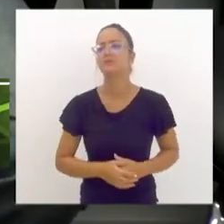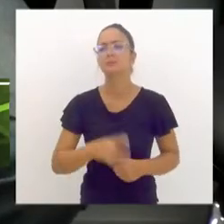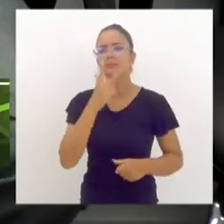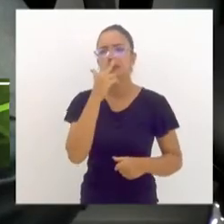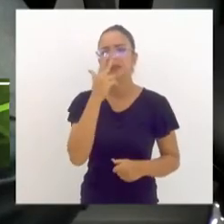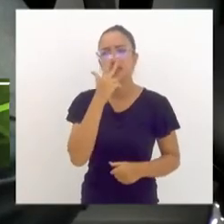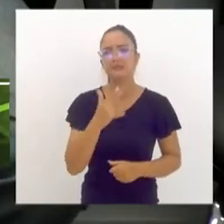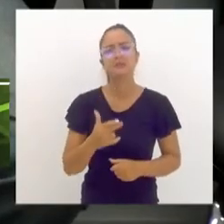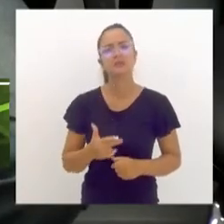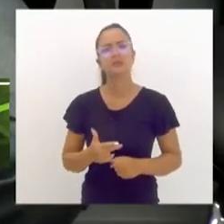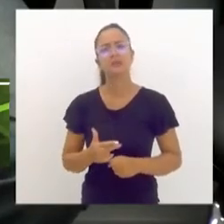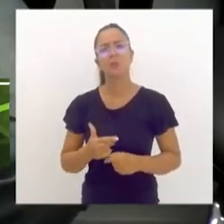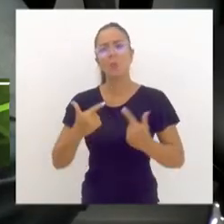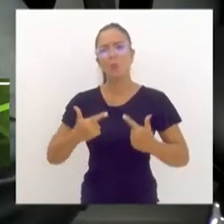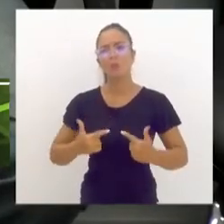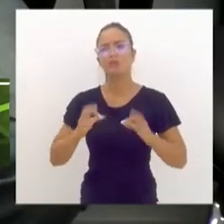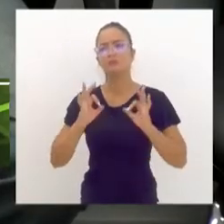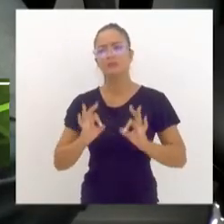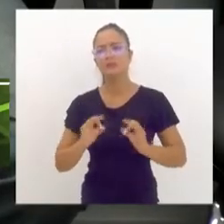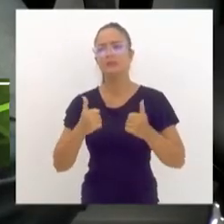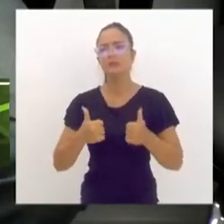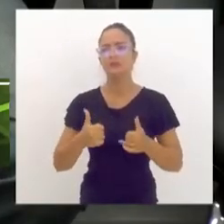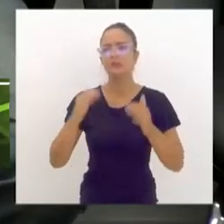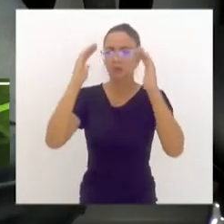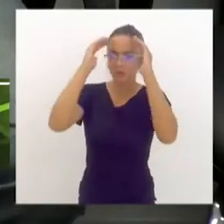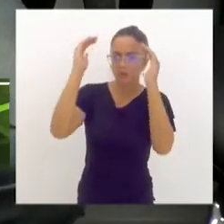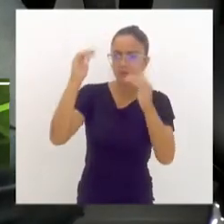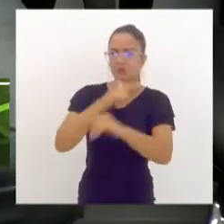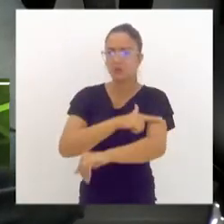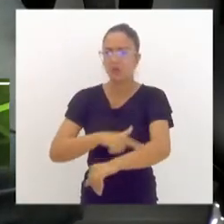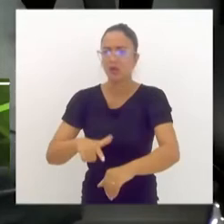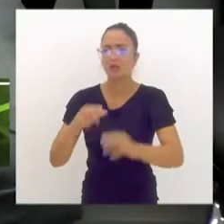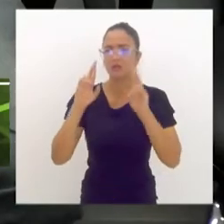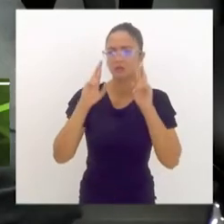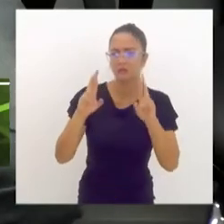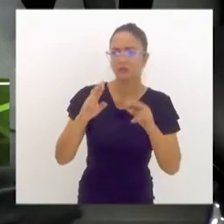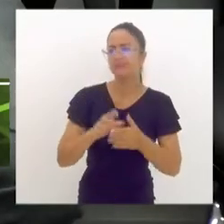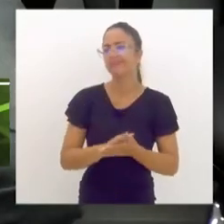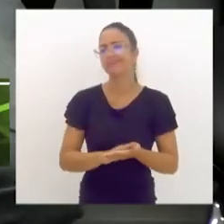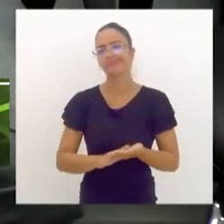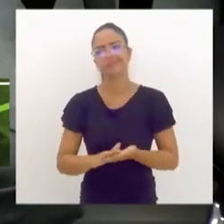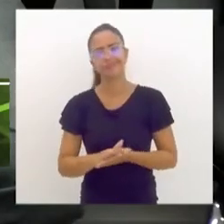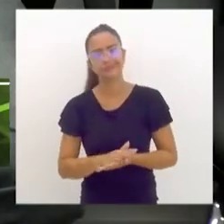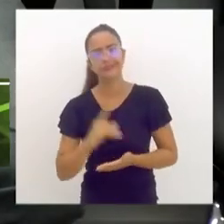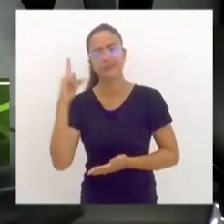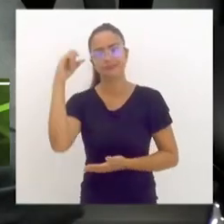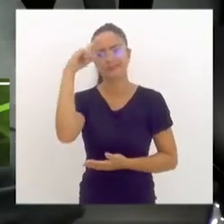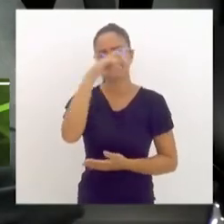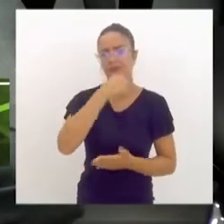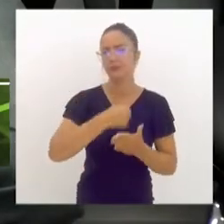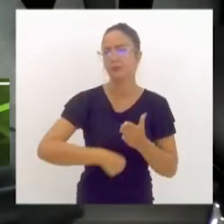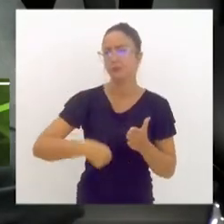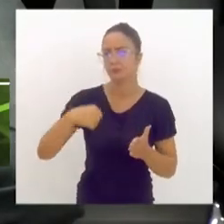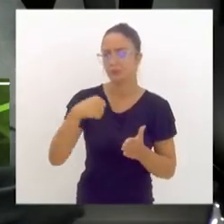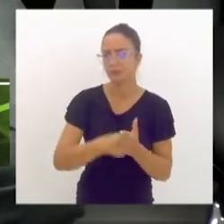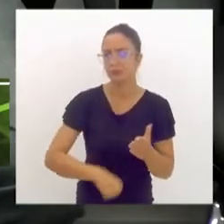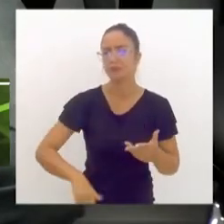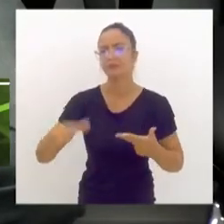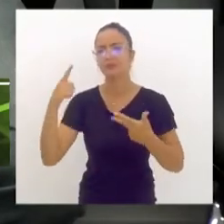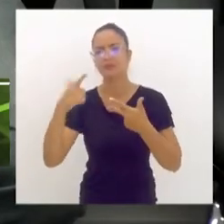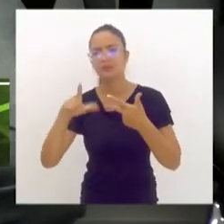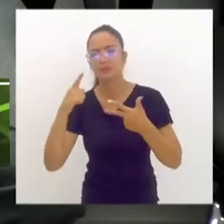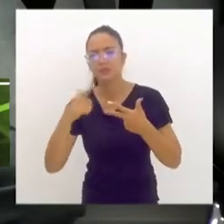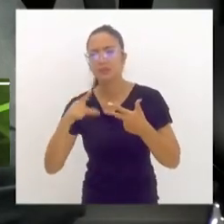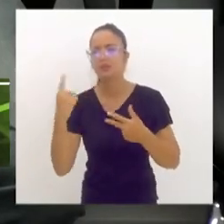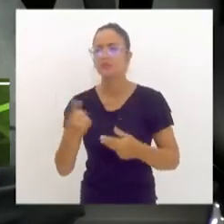essa transparência ao seu devido respeito. Eu sei perfeitamente a luta que o nosso legislativo,